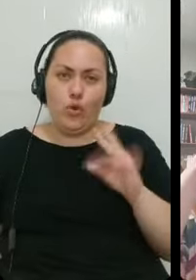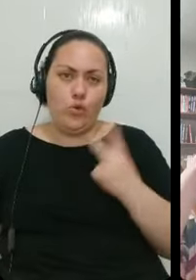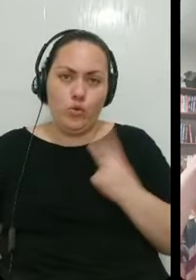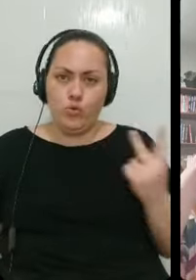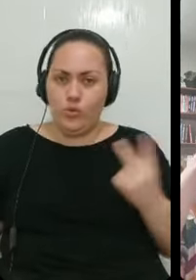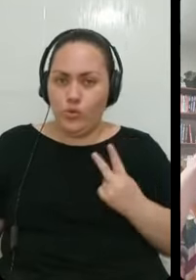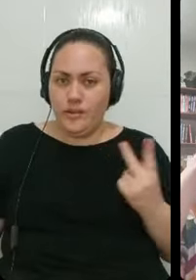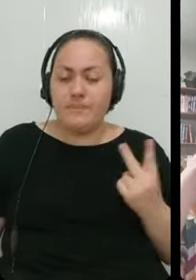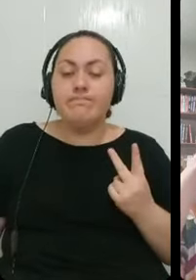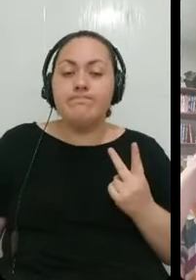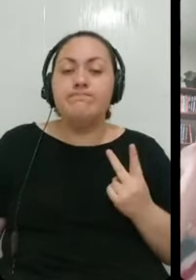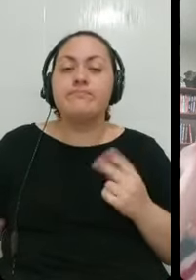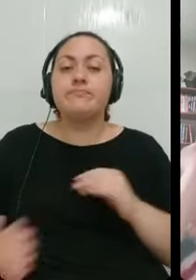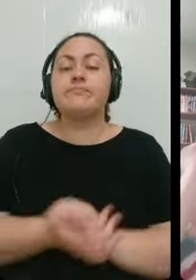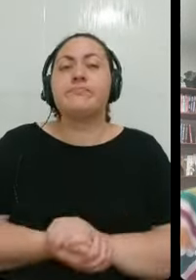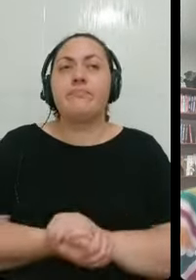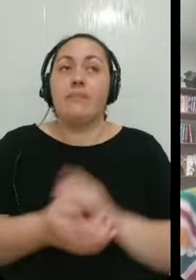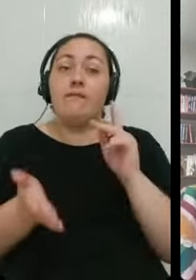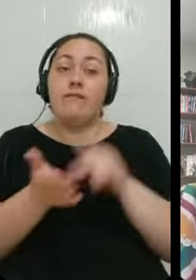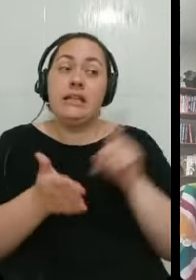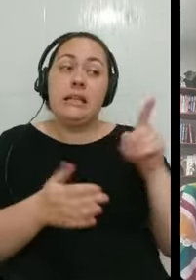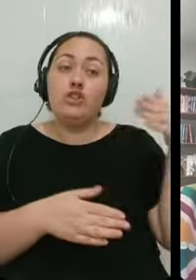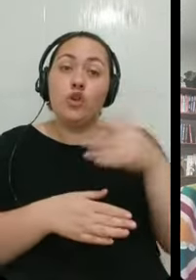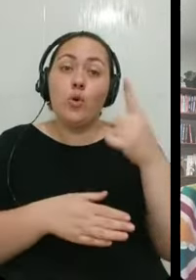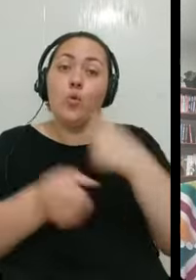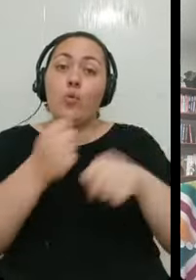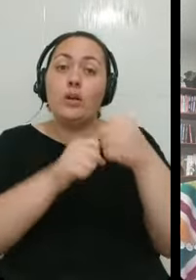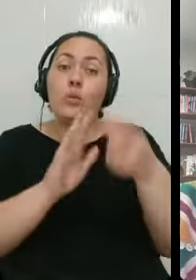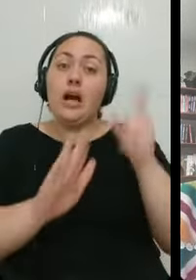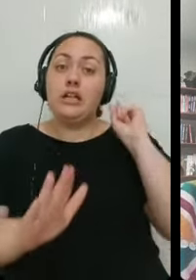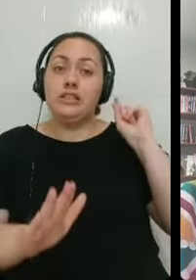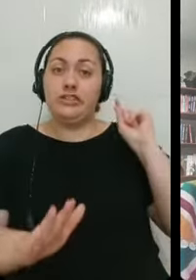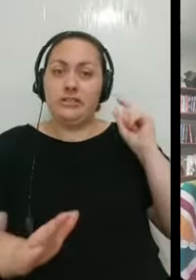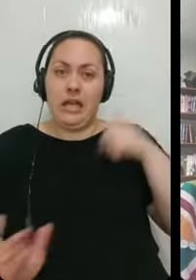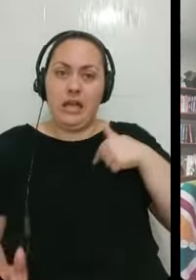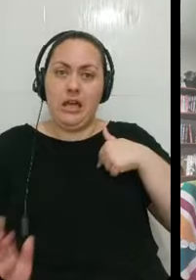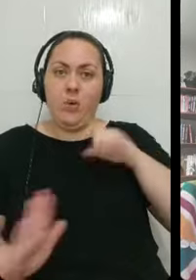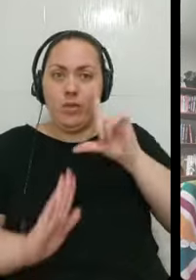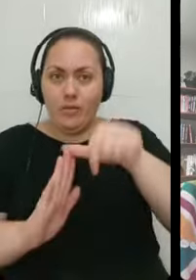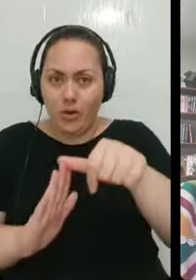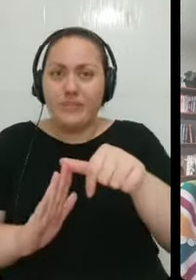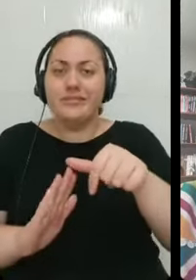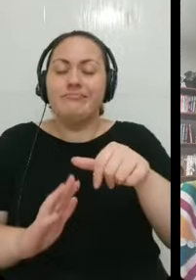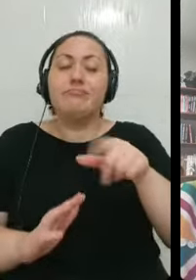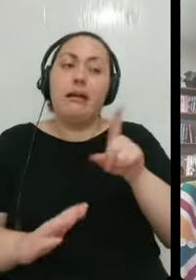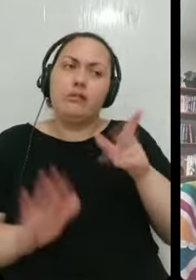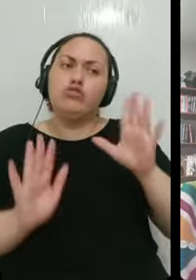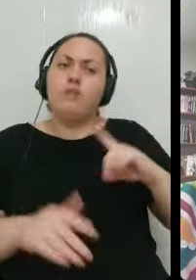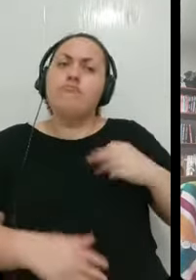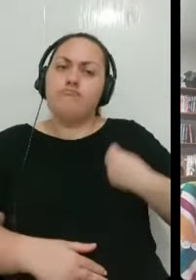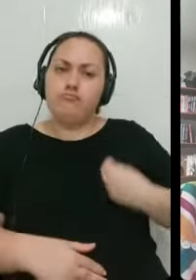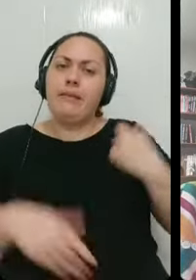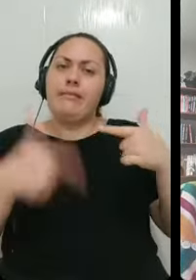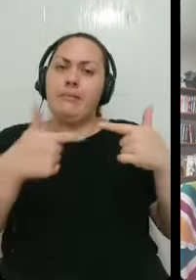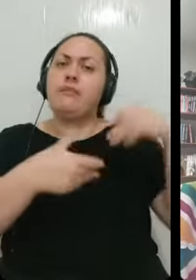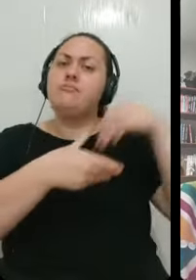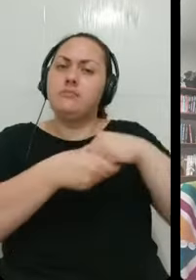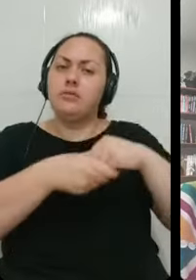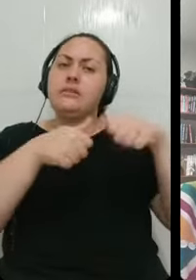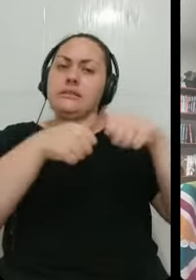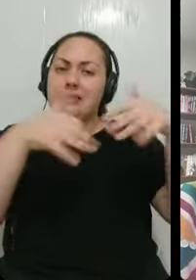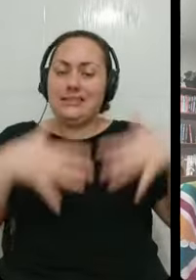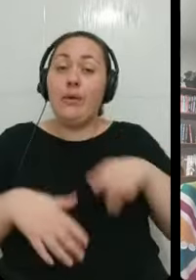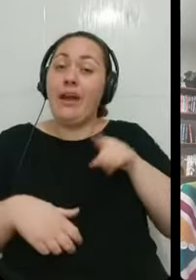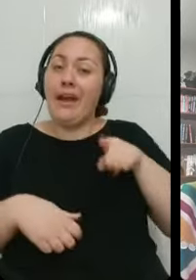Na verdade, quando ela chegou um ano antes de mim na UCSPA, e ela já atuava em extensão, né? Ela é